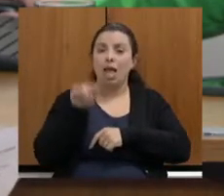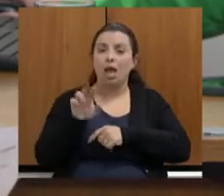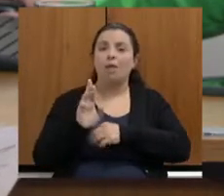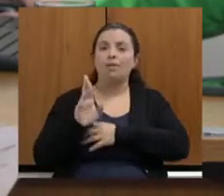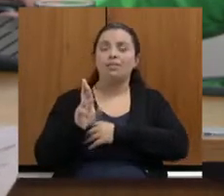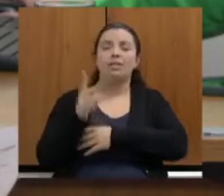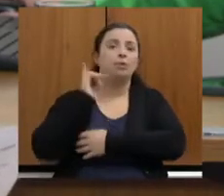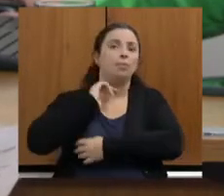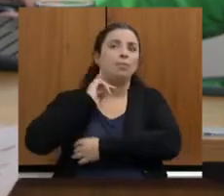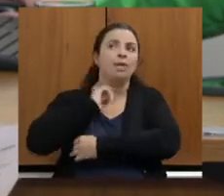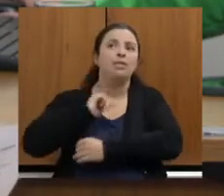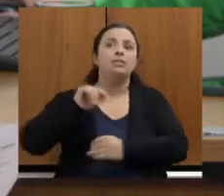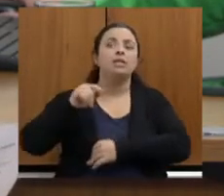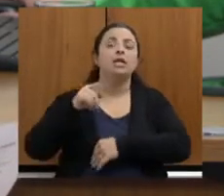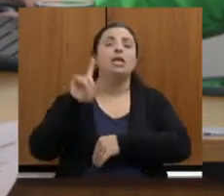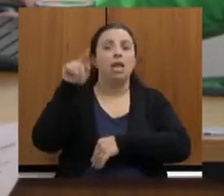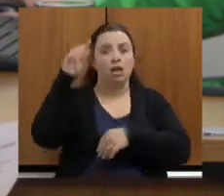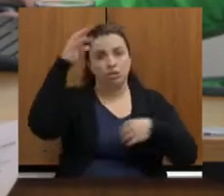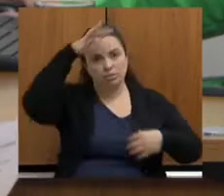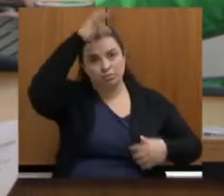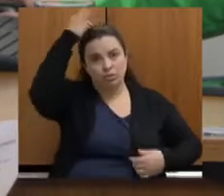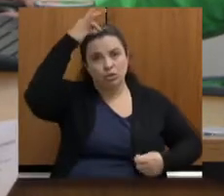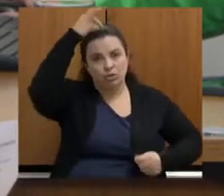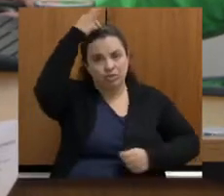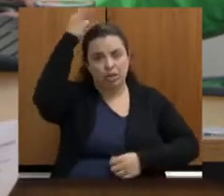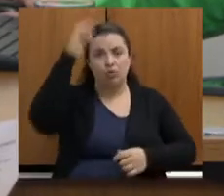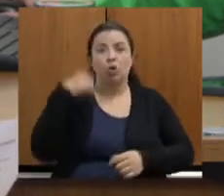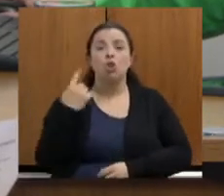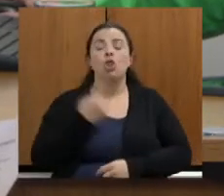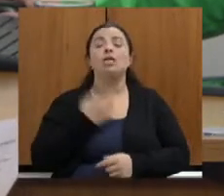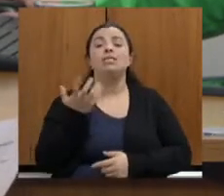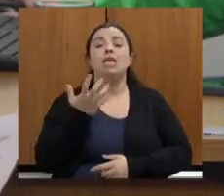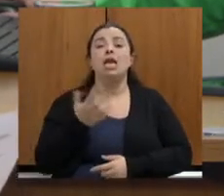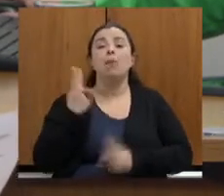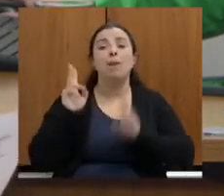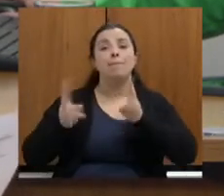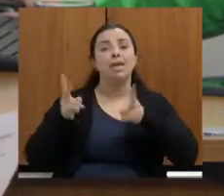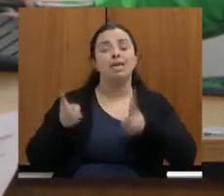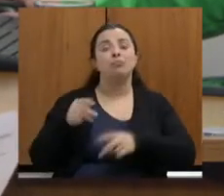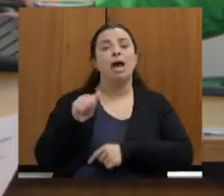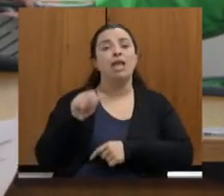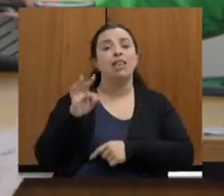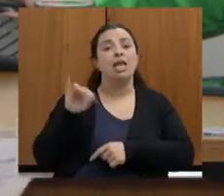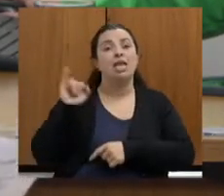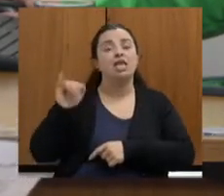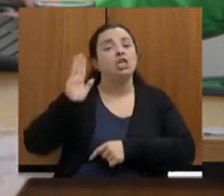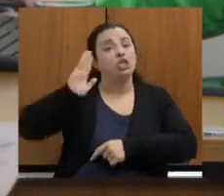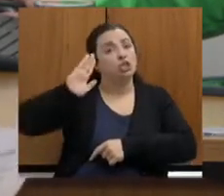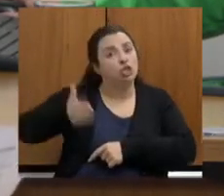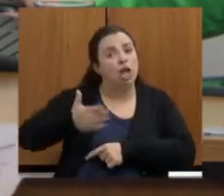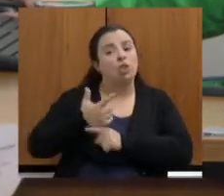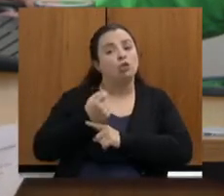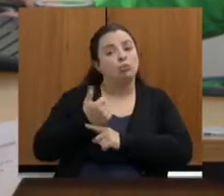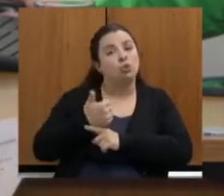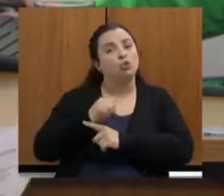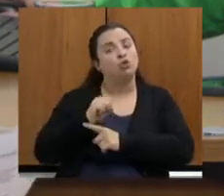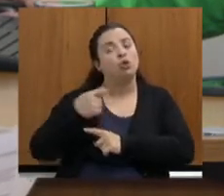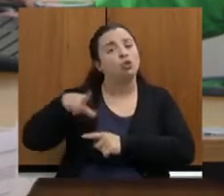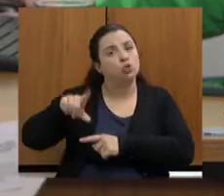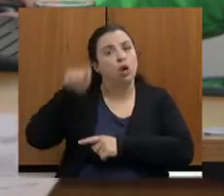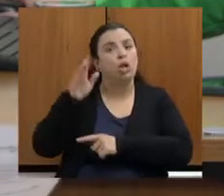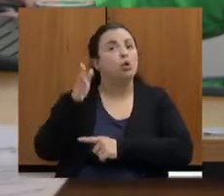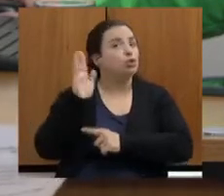que não quer que vem outros ateez a não ser aquela que já foi escolhi a 1018 me parece